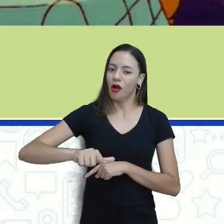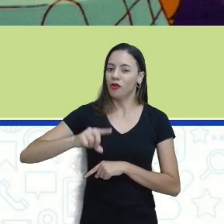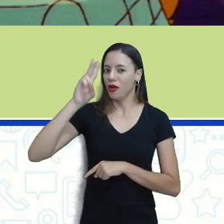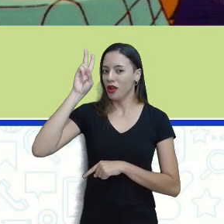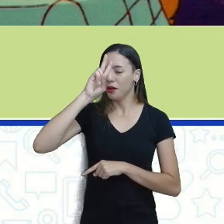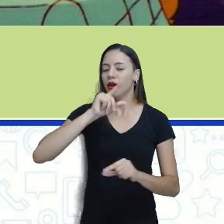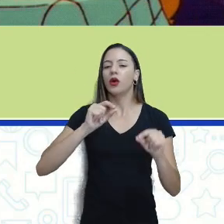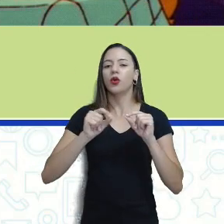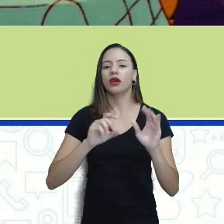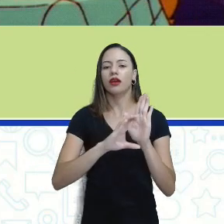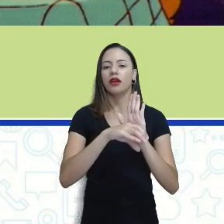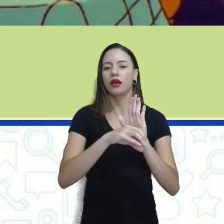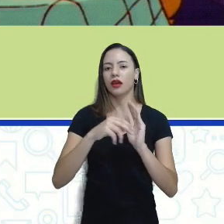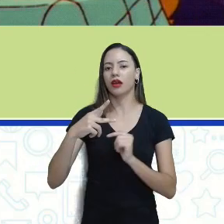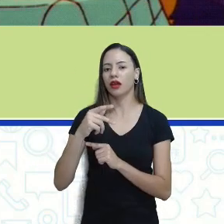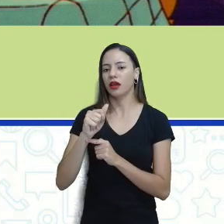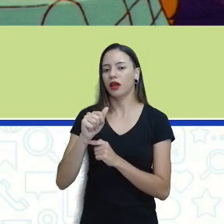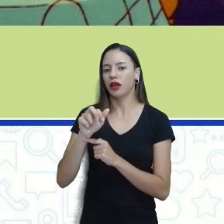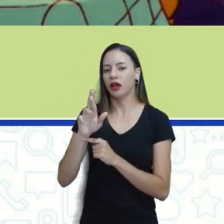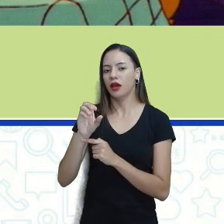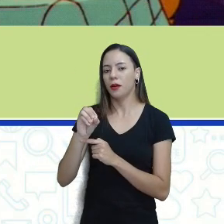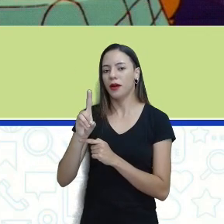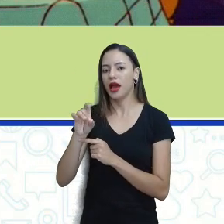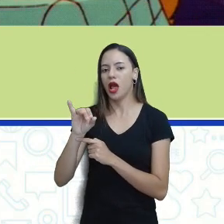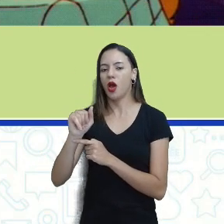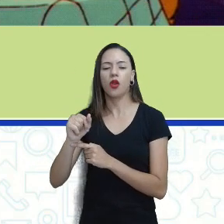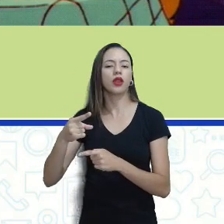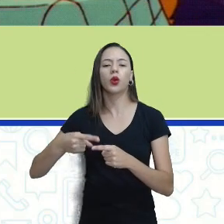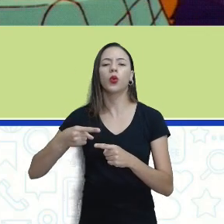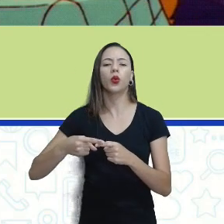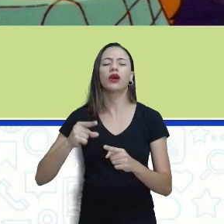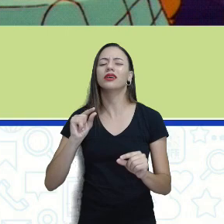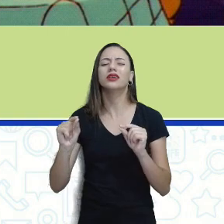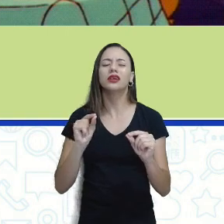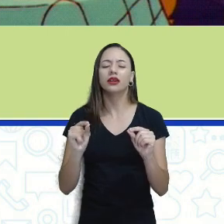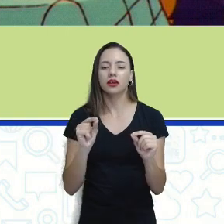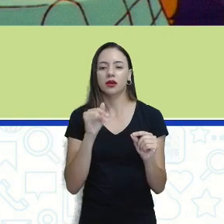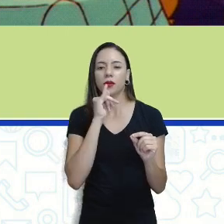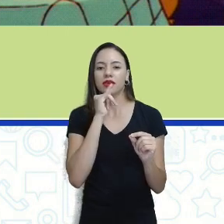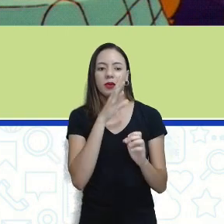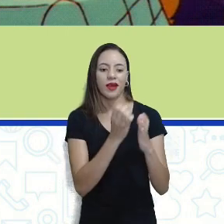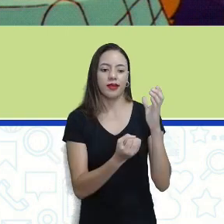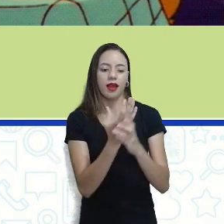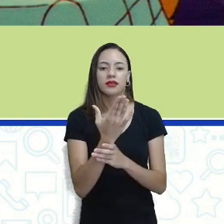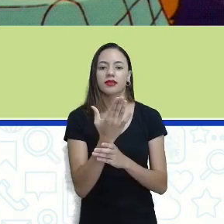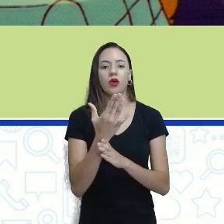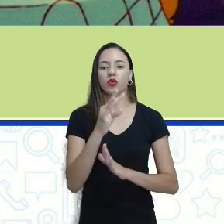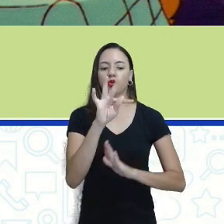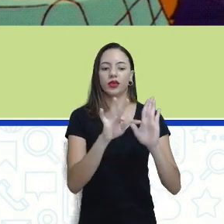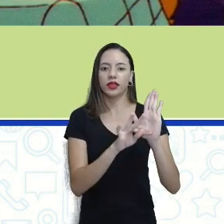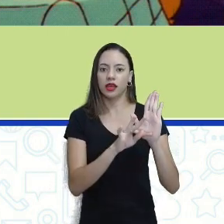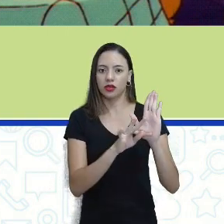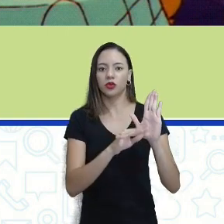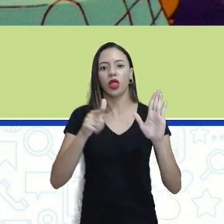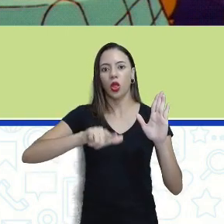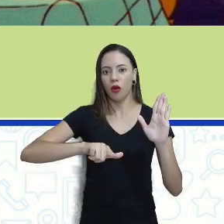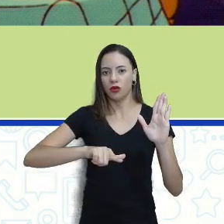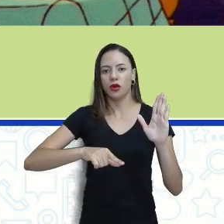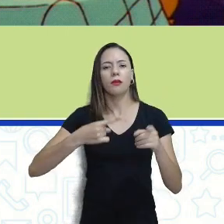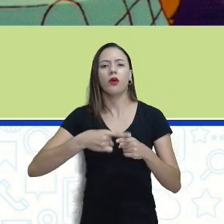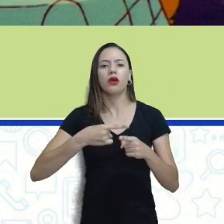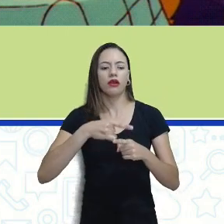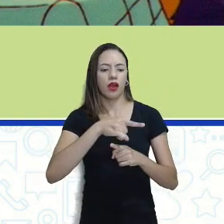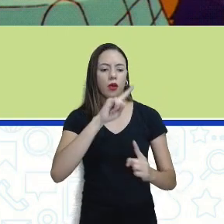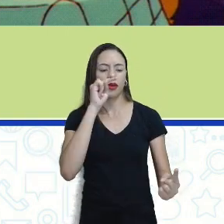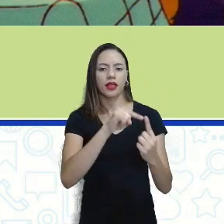o conceito de paródia, que é essa recriação de um texto que geralmente é conhecido com o intuito de